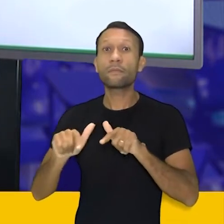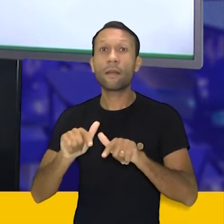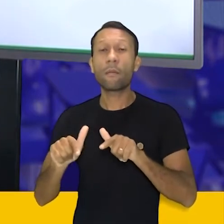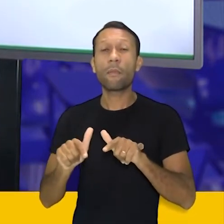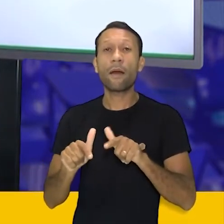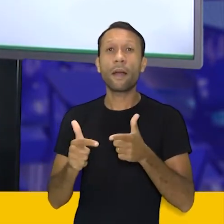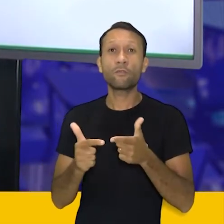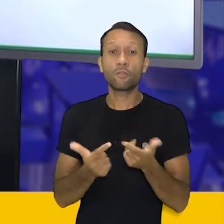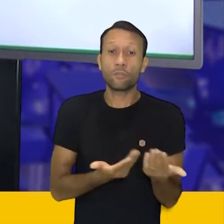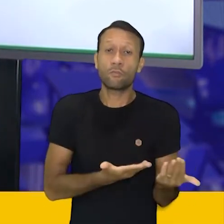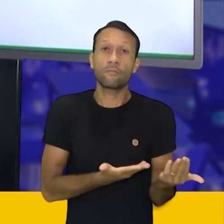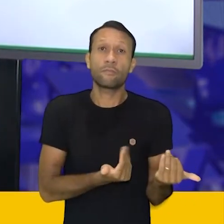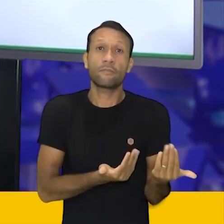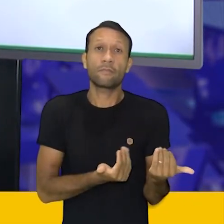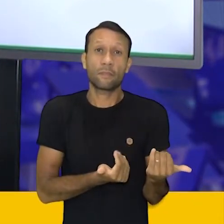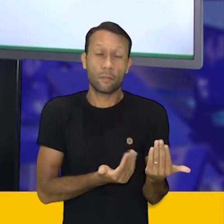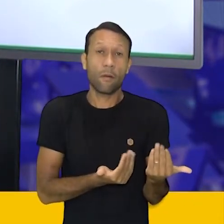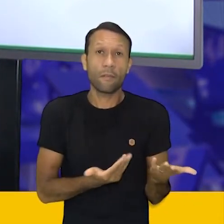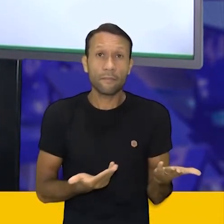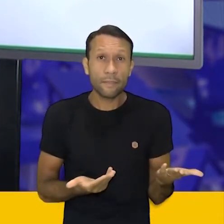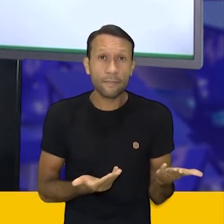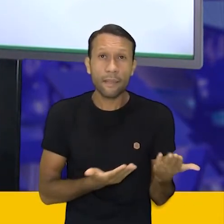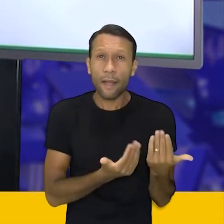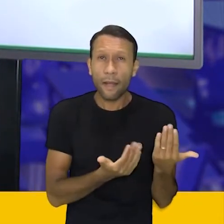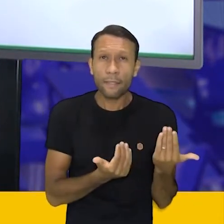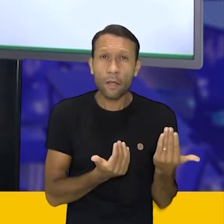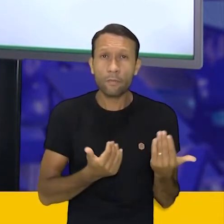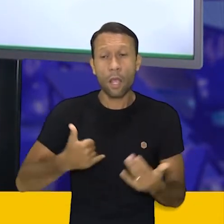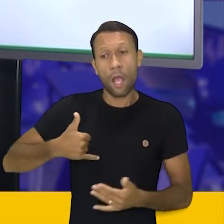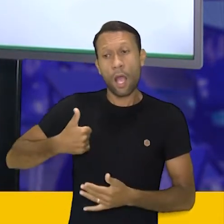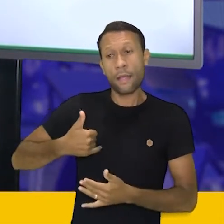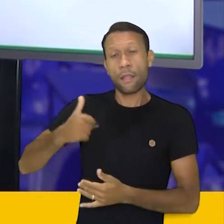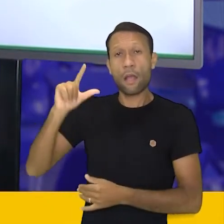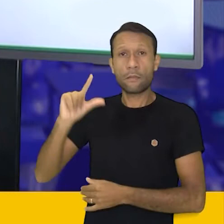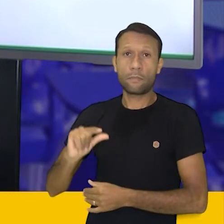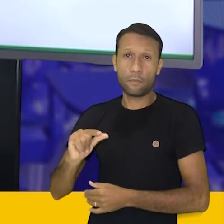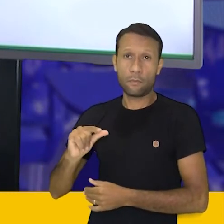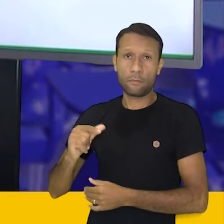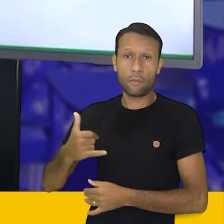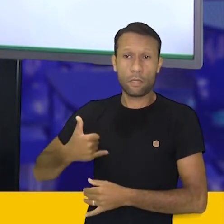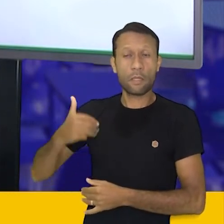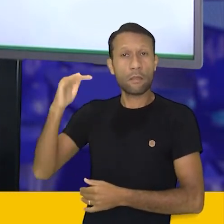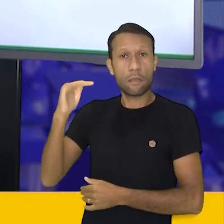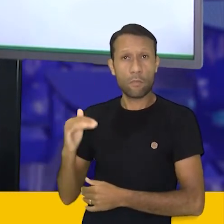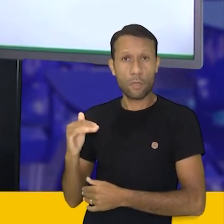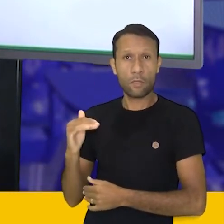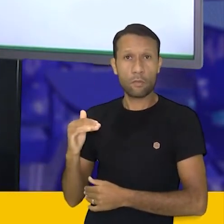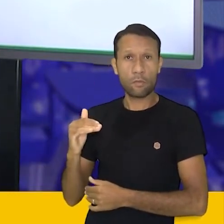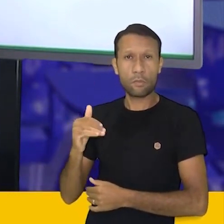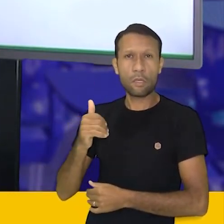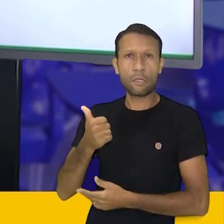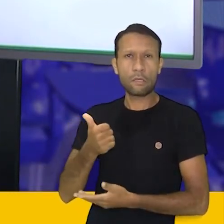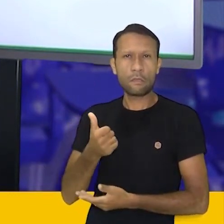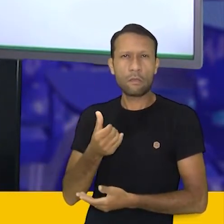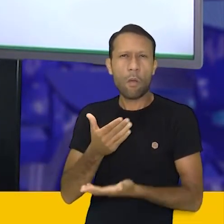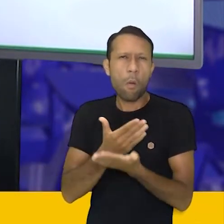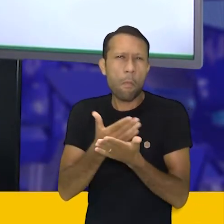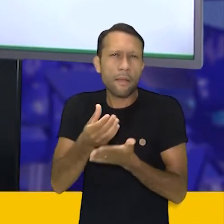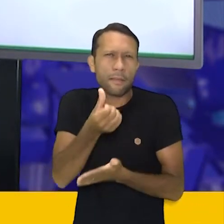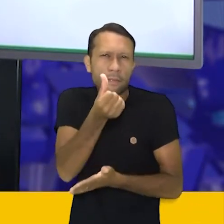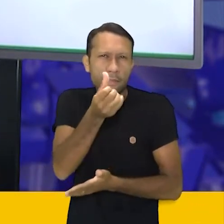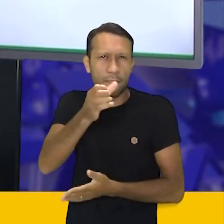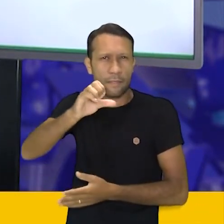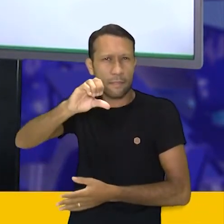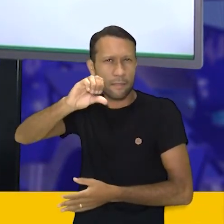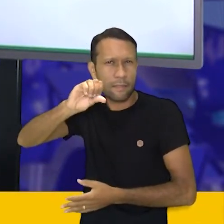trabalho de adolescentes, né? De pessoas ainda com menos de 18 anos, a partir de